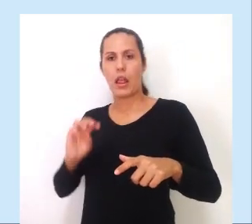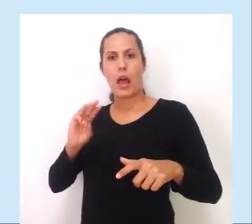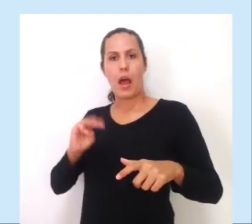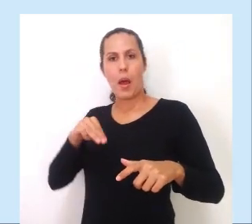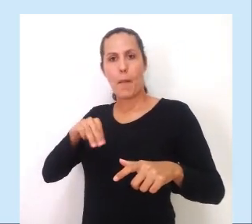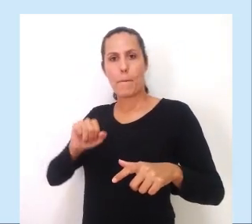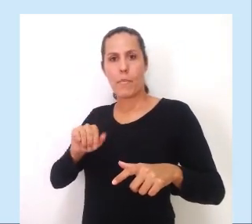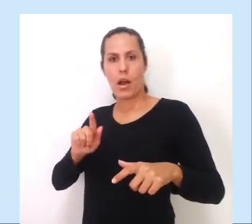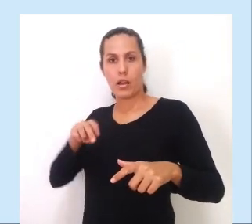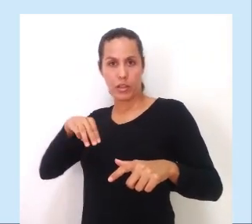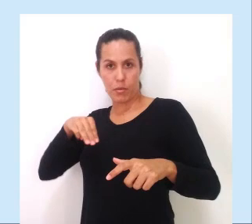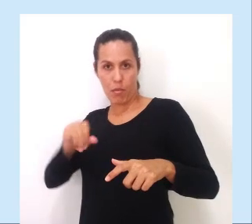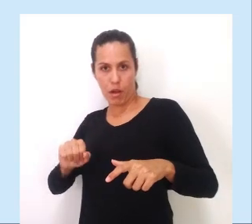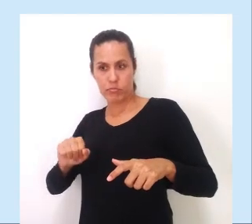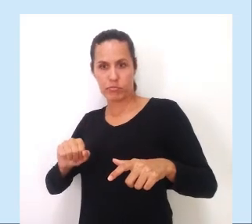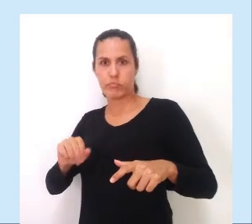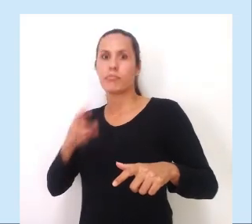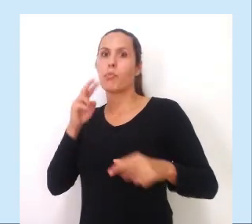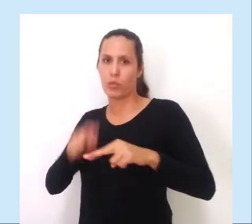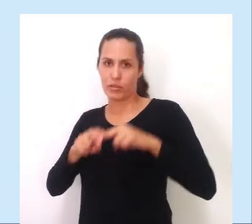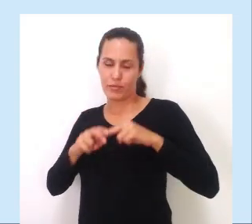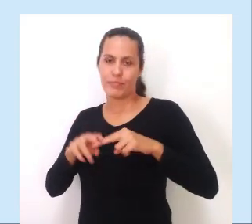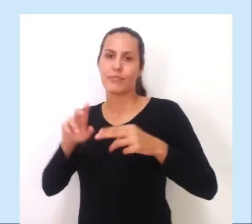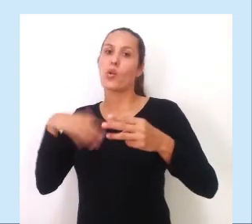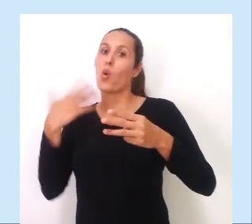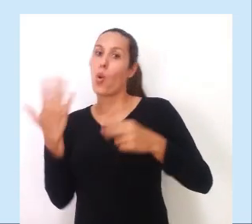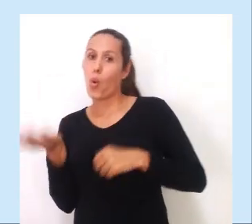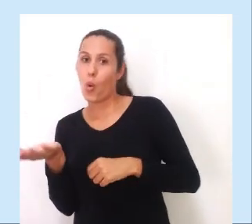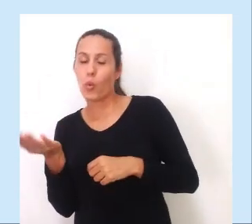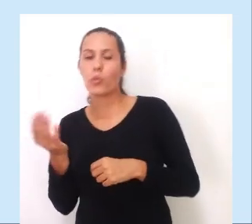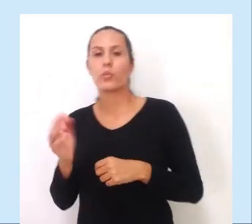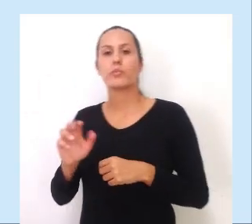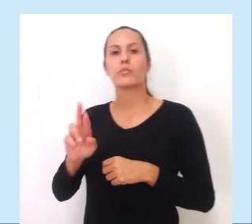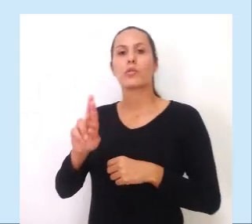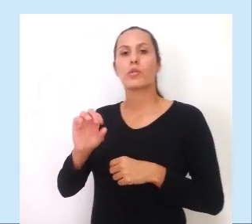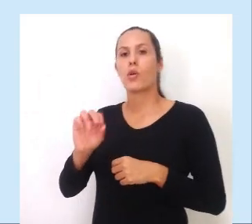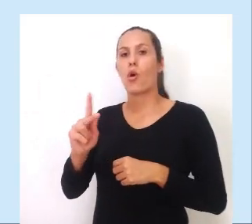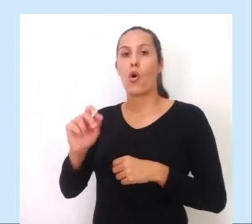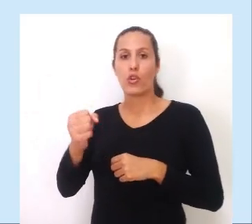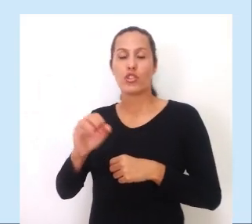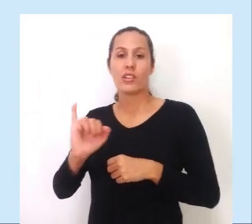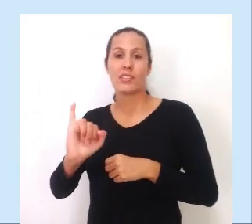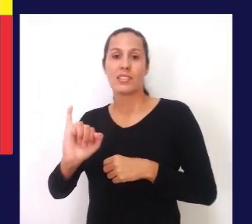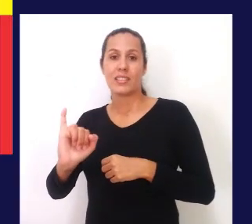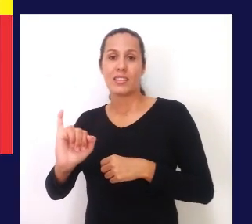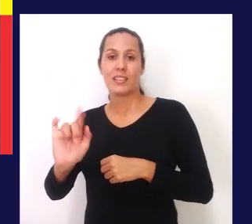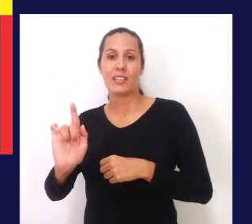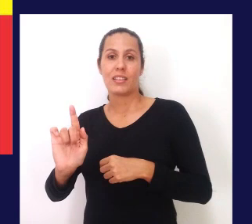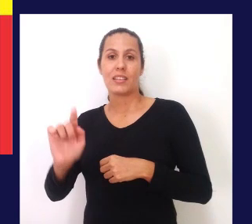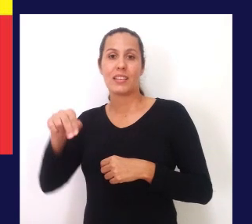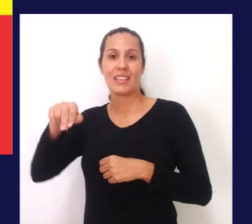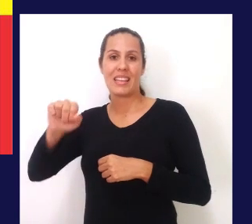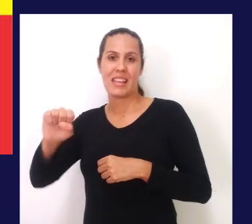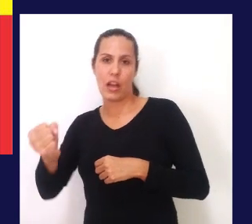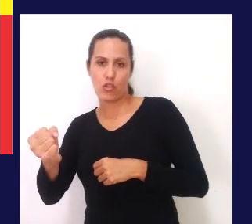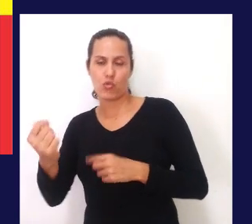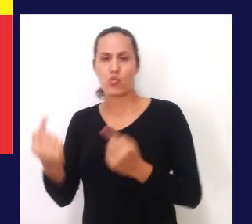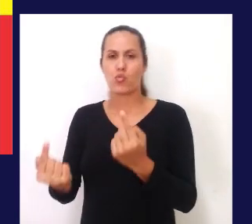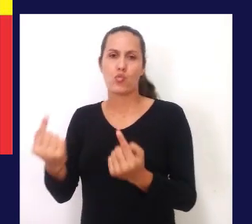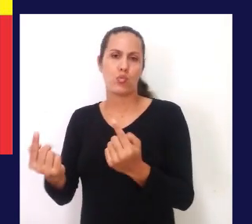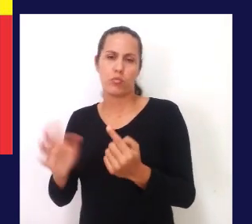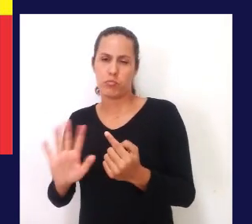Magmáticas. Ou senão, a gente vai chamar essas rochas de rochas ígneas. Continuando sobre